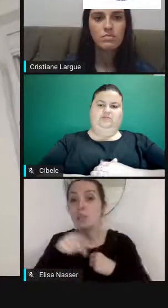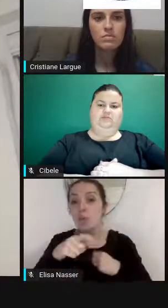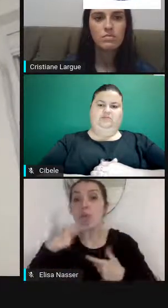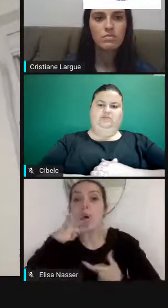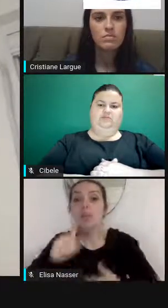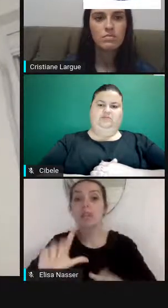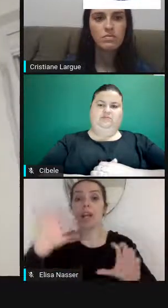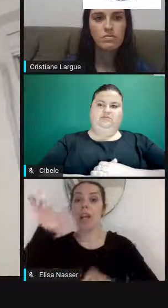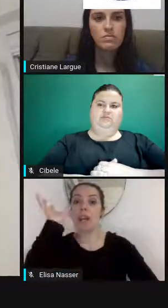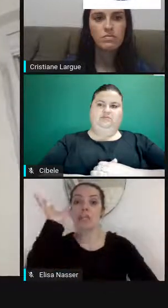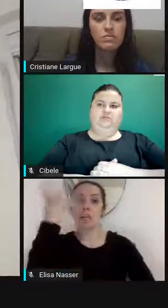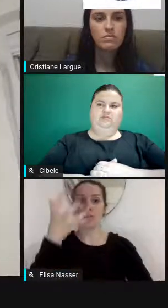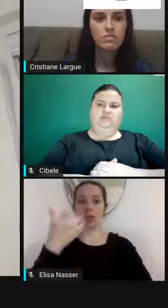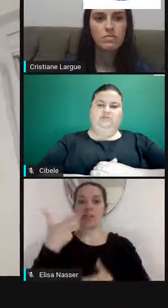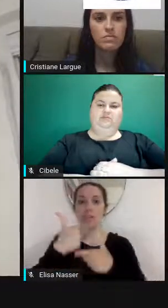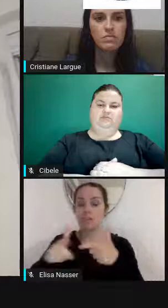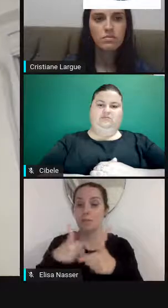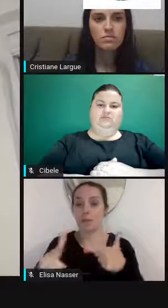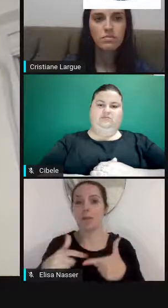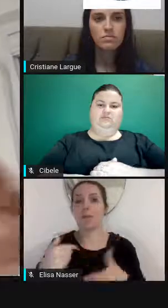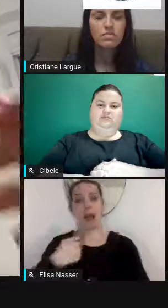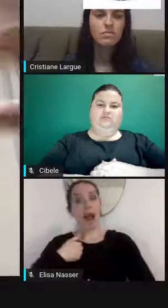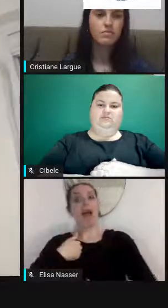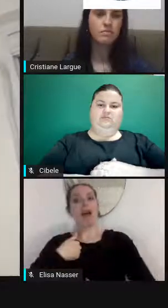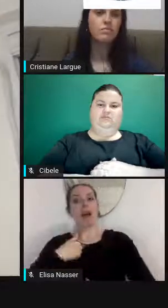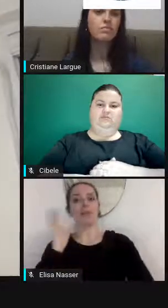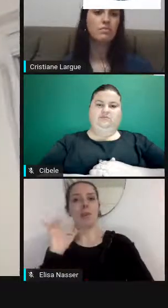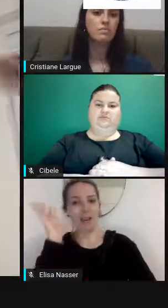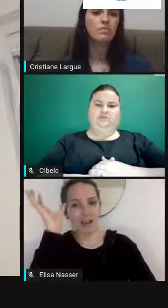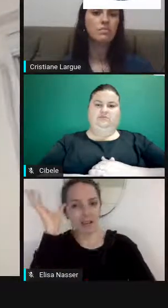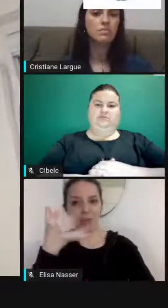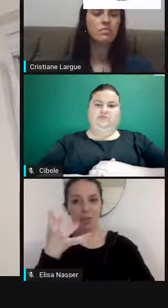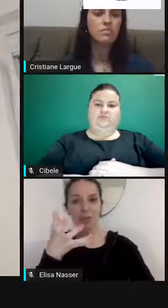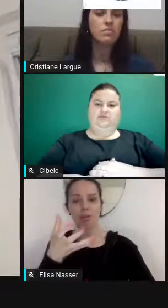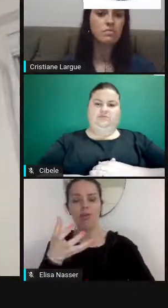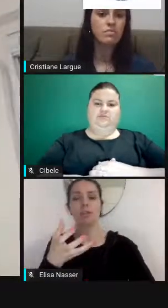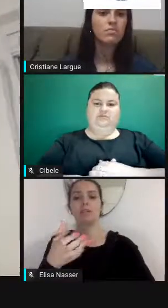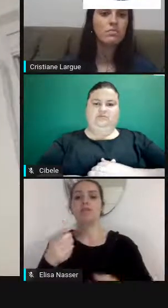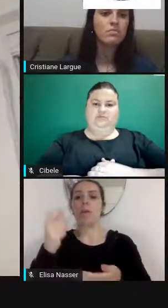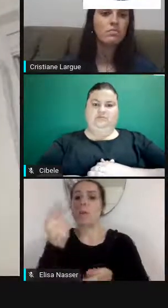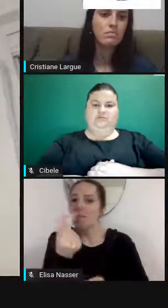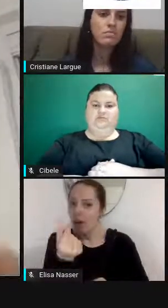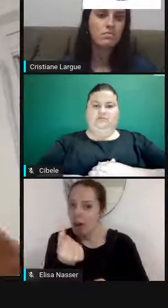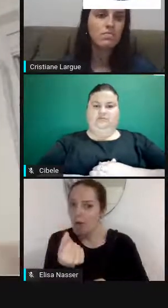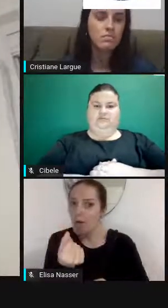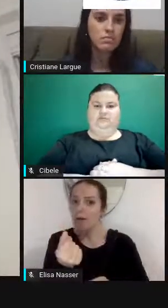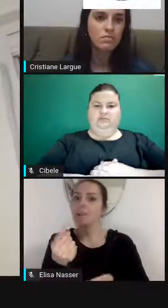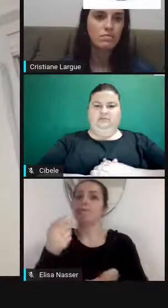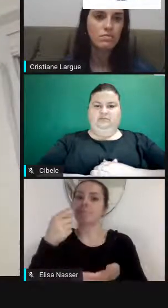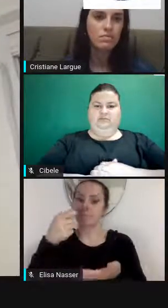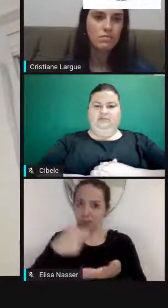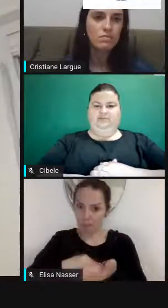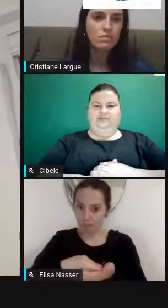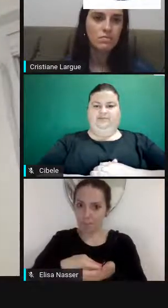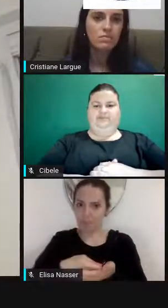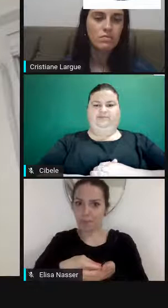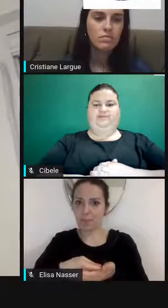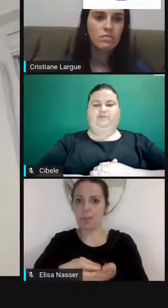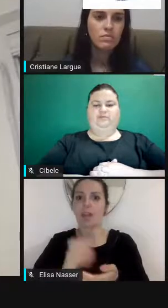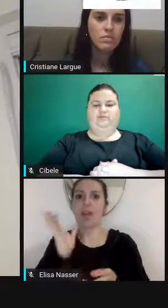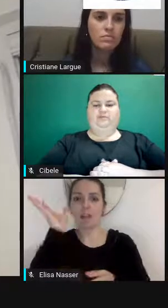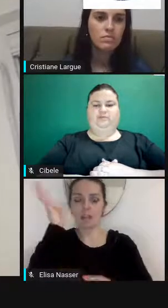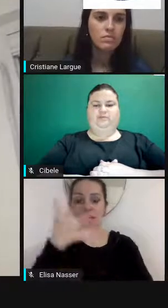roteiro dele lá eu resolvo para ti esse problema não eu te cobro tanto eu resolvo esse problema para ti ah Fulano tá com rato lá no